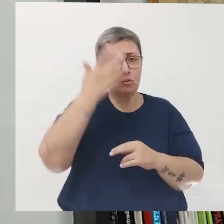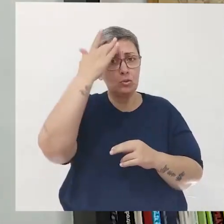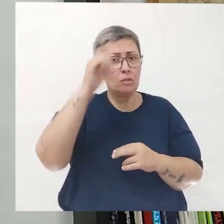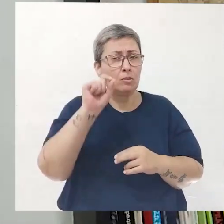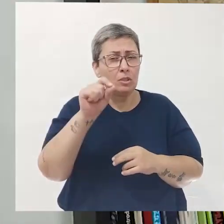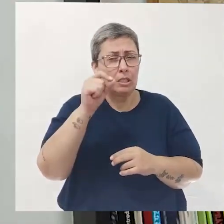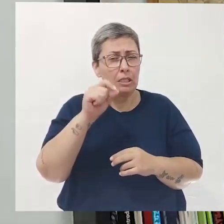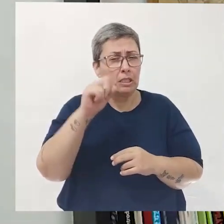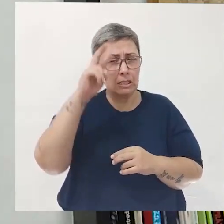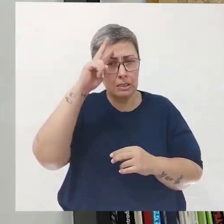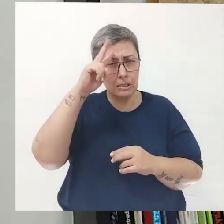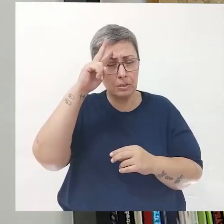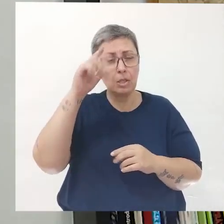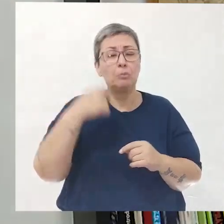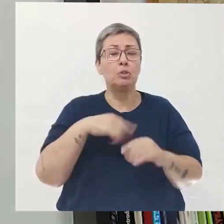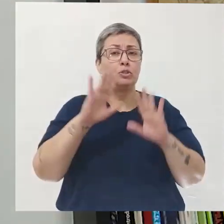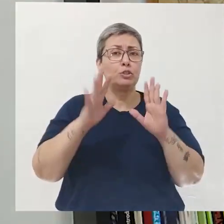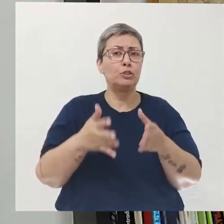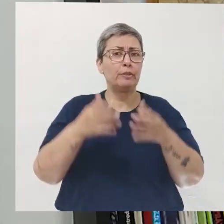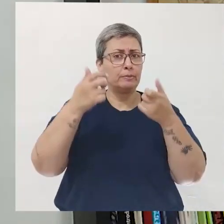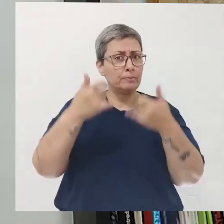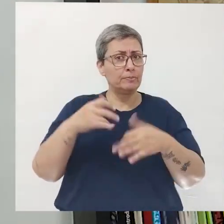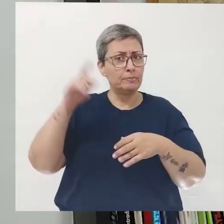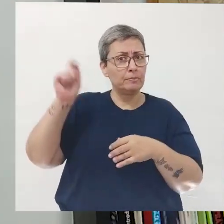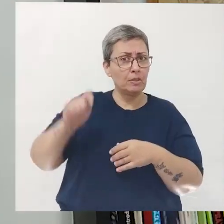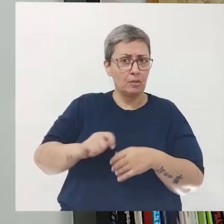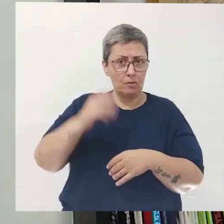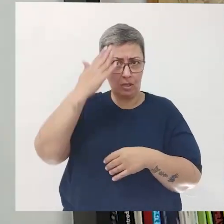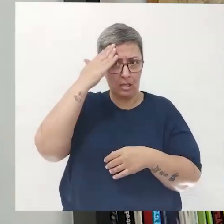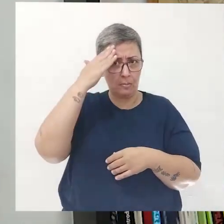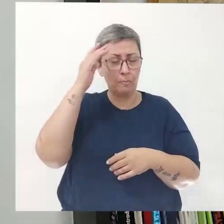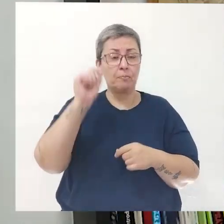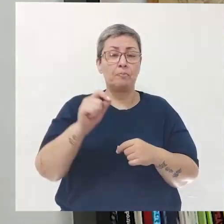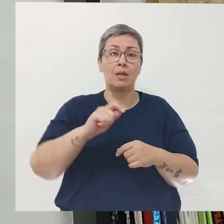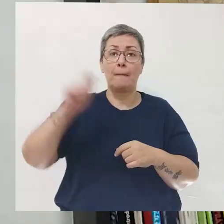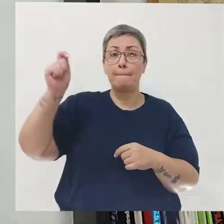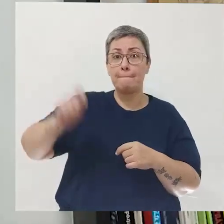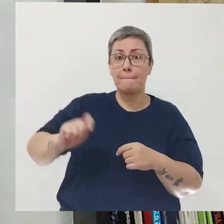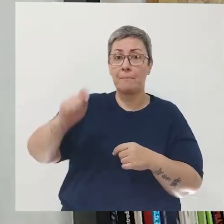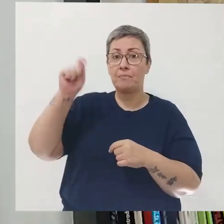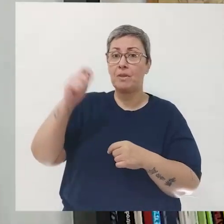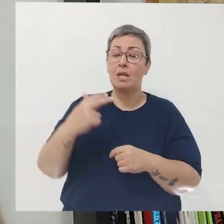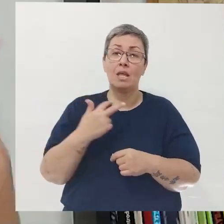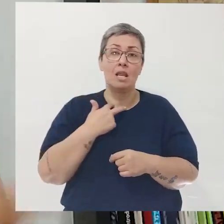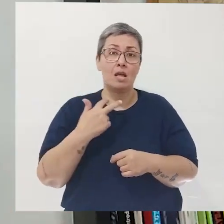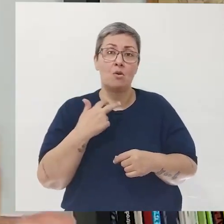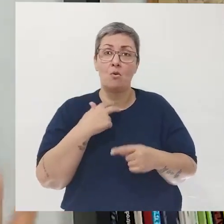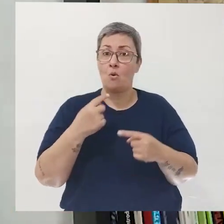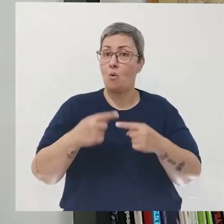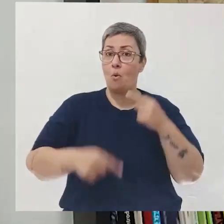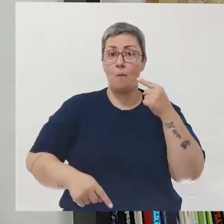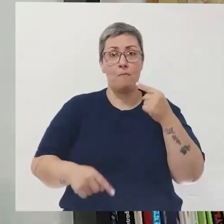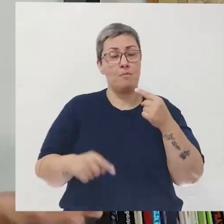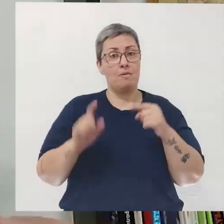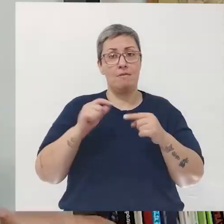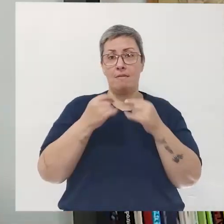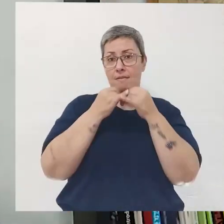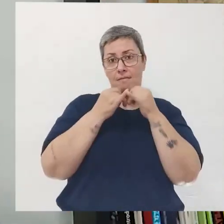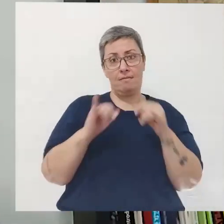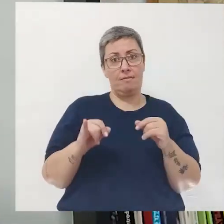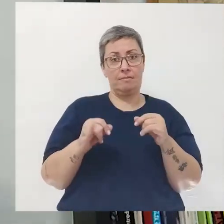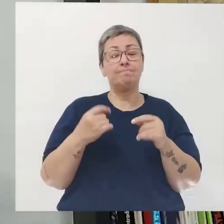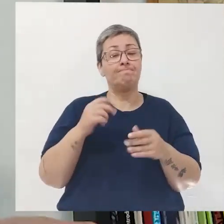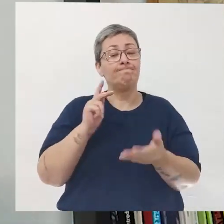em alguns programas. Eu não sei se vocês se lembram, mas a gente falou sobre pipa especificamente. Vocês sabiam então que as pipas elas não combinam com a